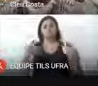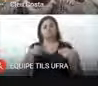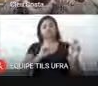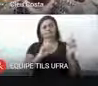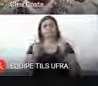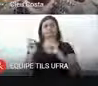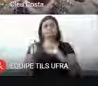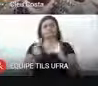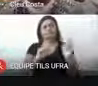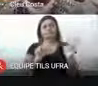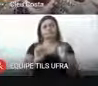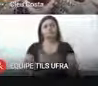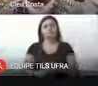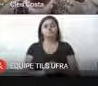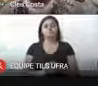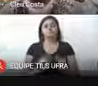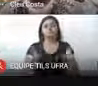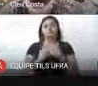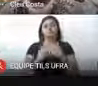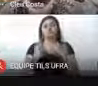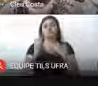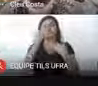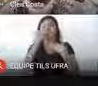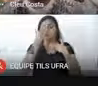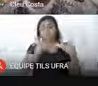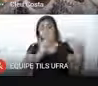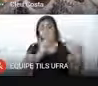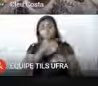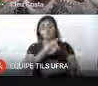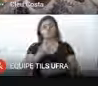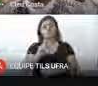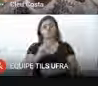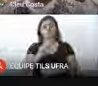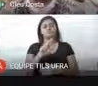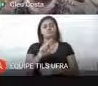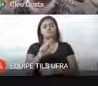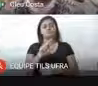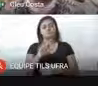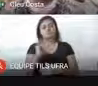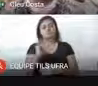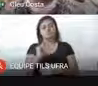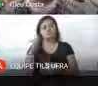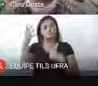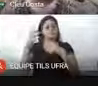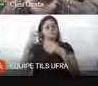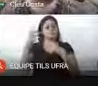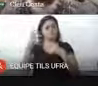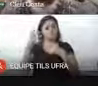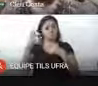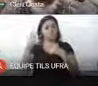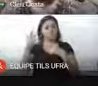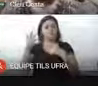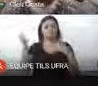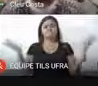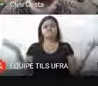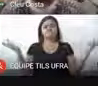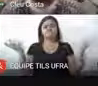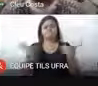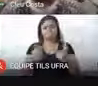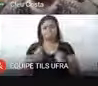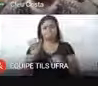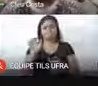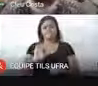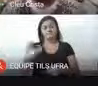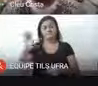visibilidade. E, claro, agradeço ao professor Regis, que pela palestra excelente, que nos emocionou, além